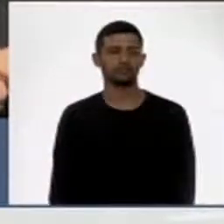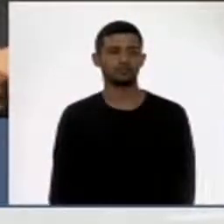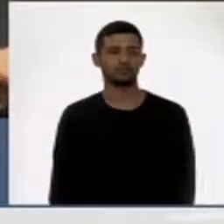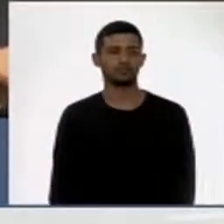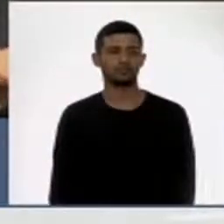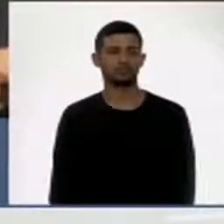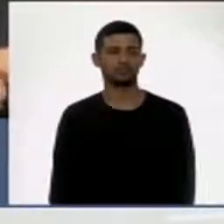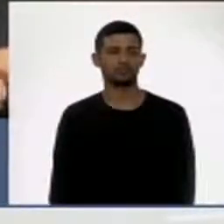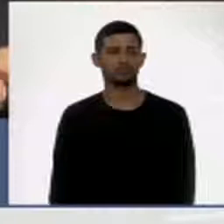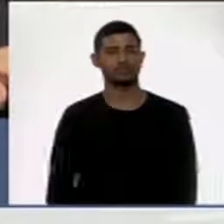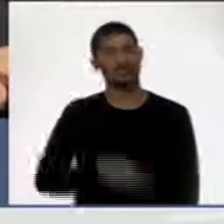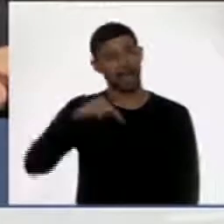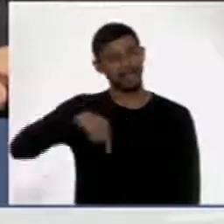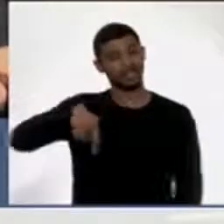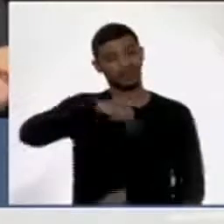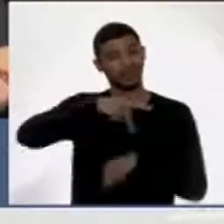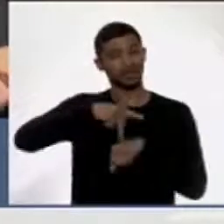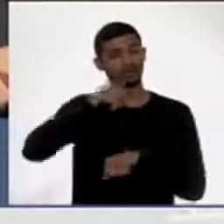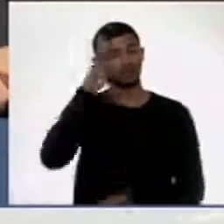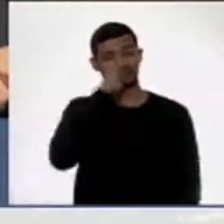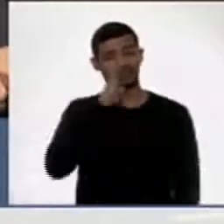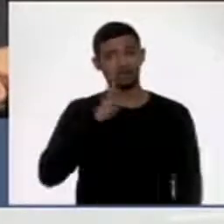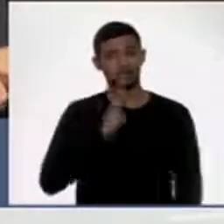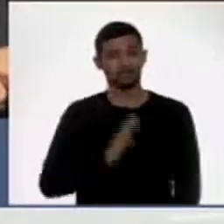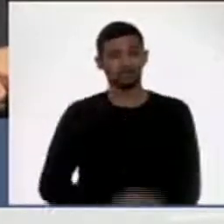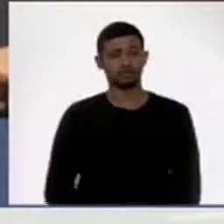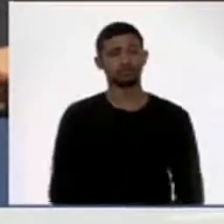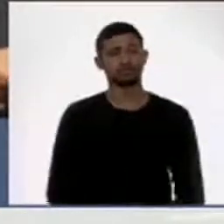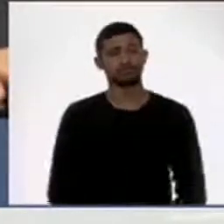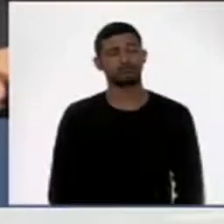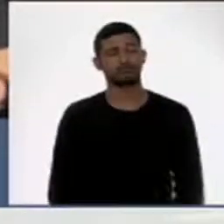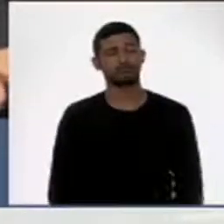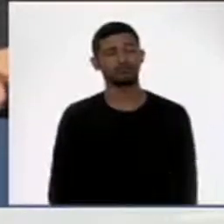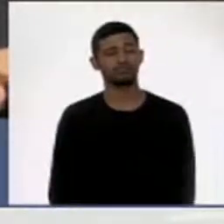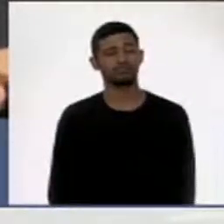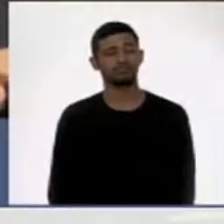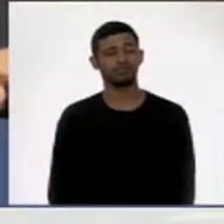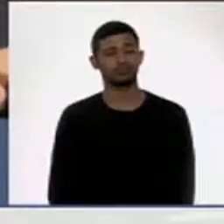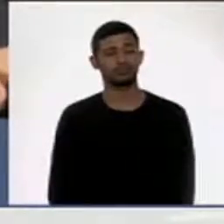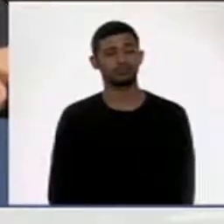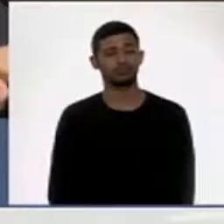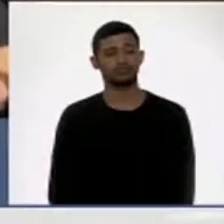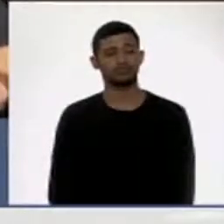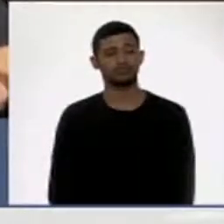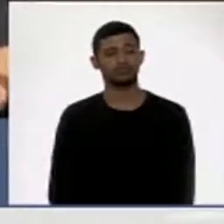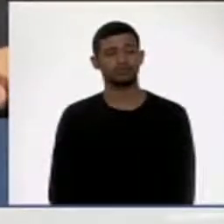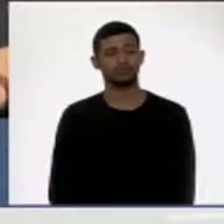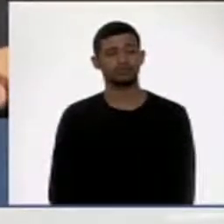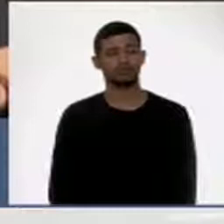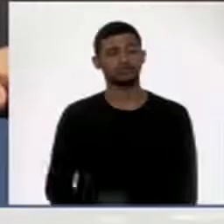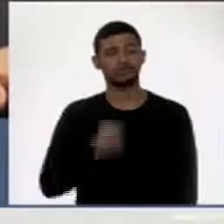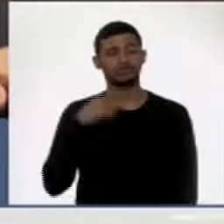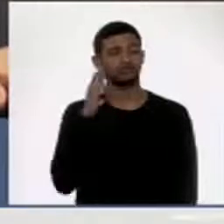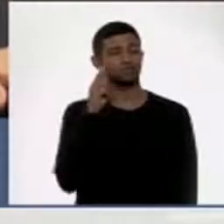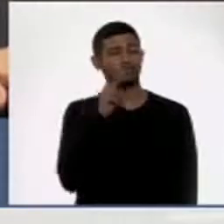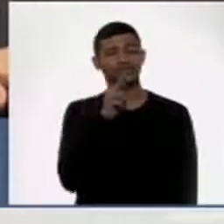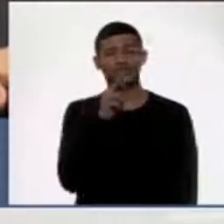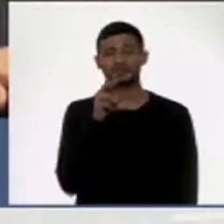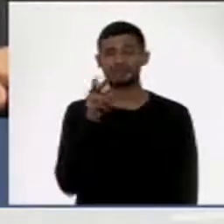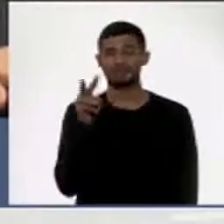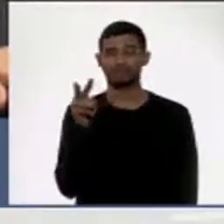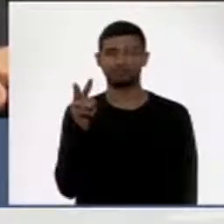o nosso país está vivendo uma